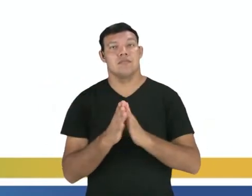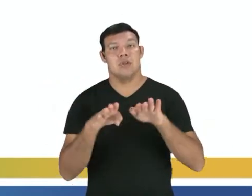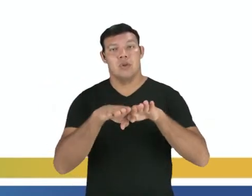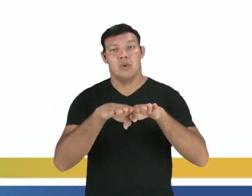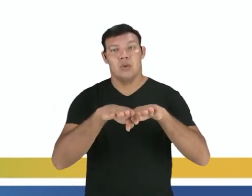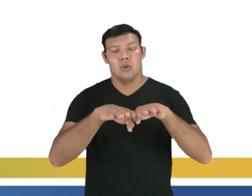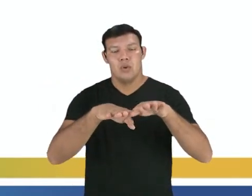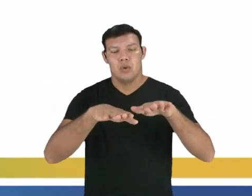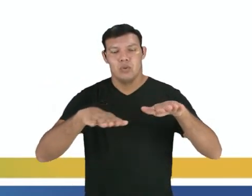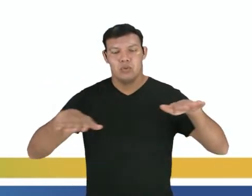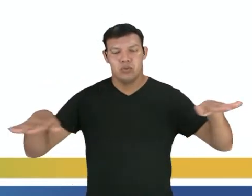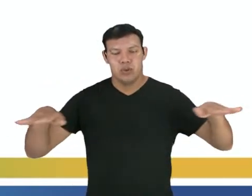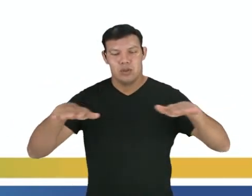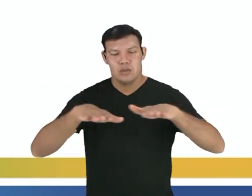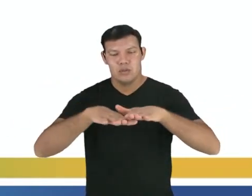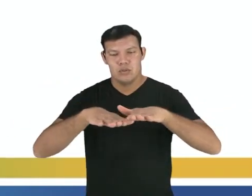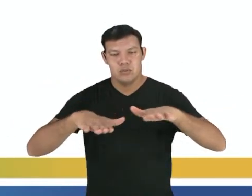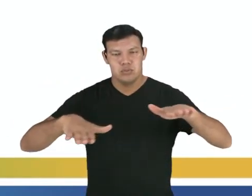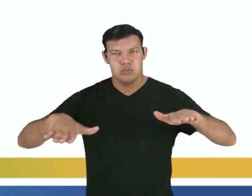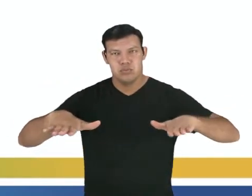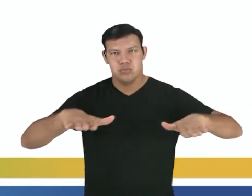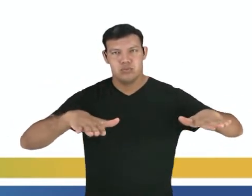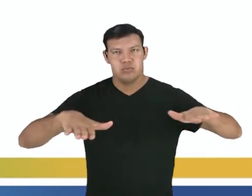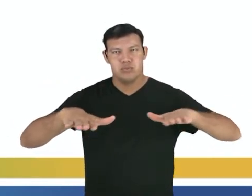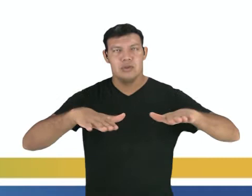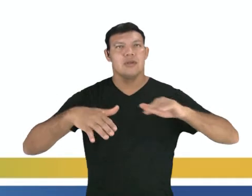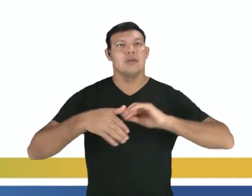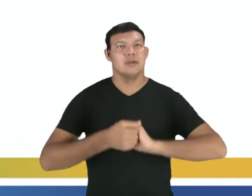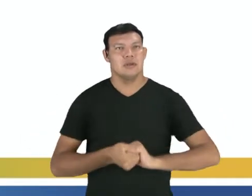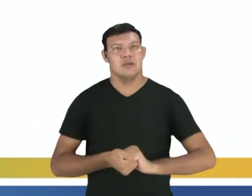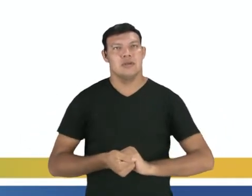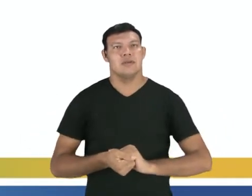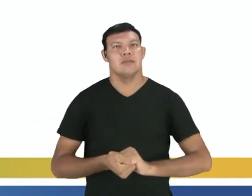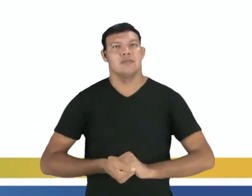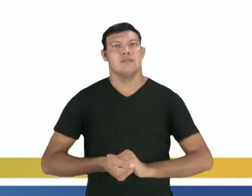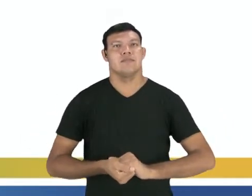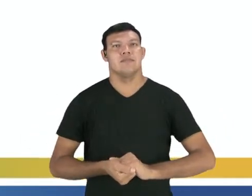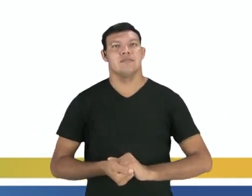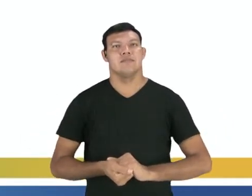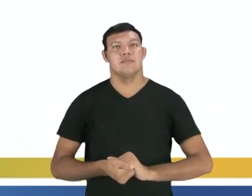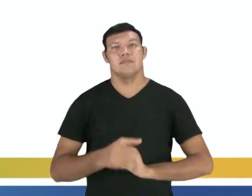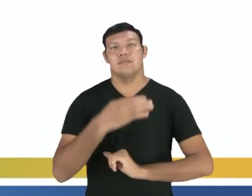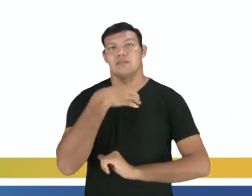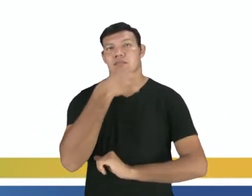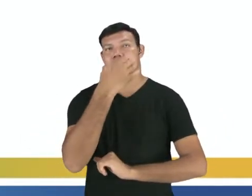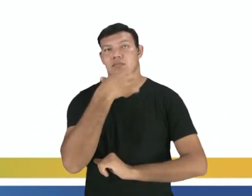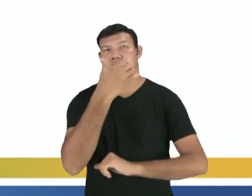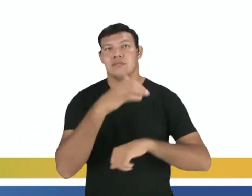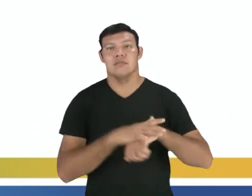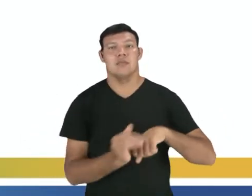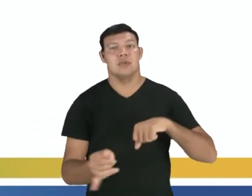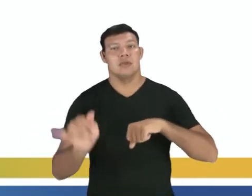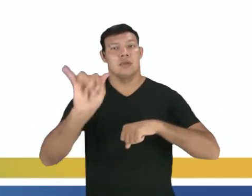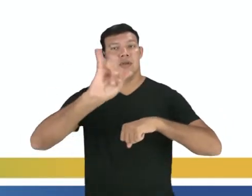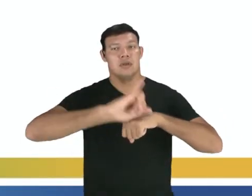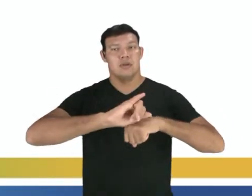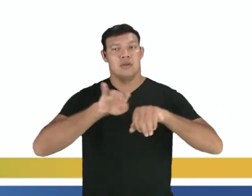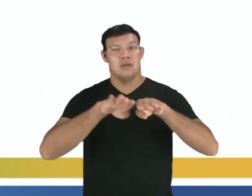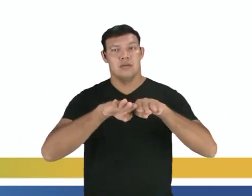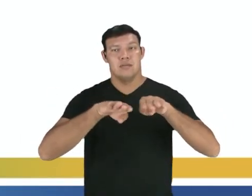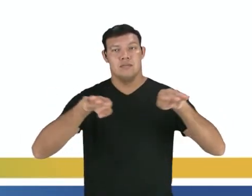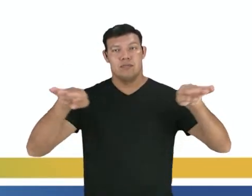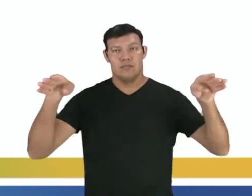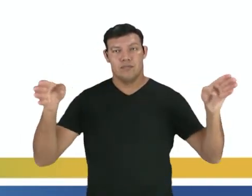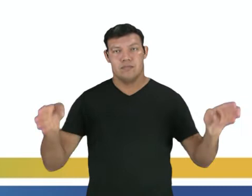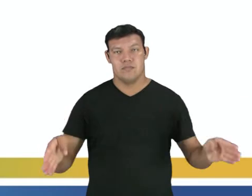superfícies de locais por exemplo the cursor on the table as frutas estão em cima